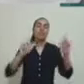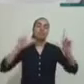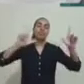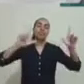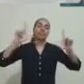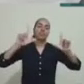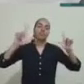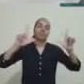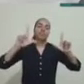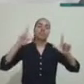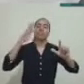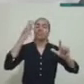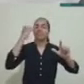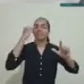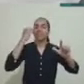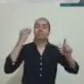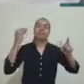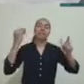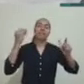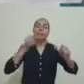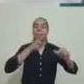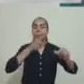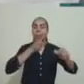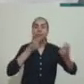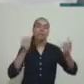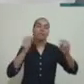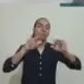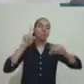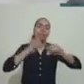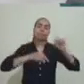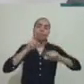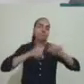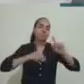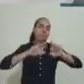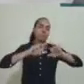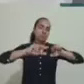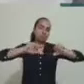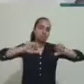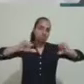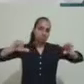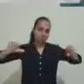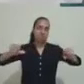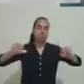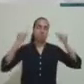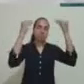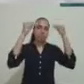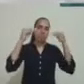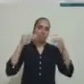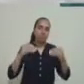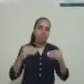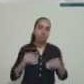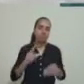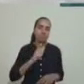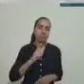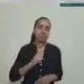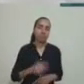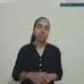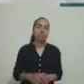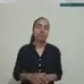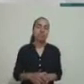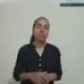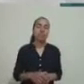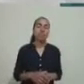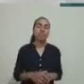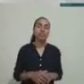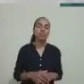das reportagens, dos produtos que serão gerados. Outro assunto que a gente acabou de discutir aqui é